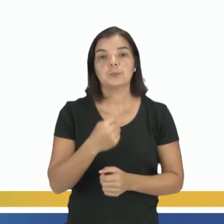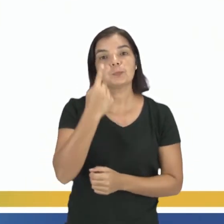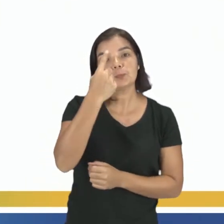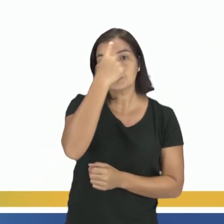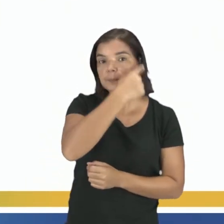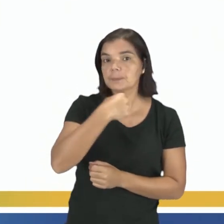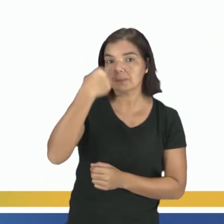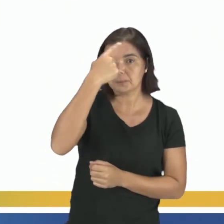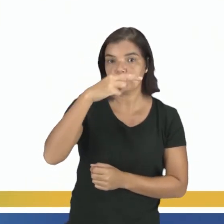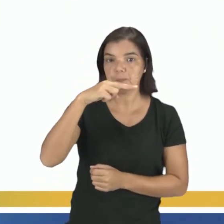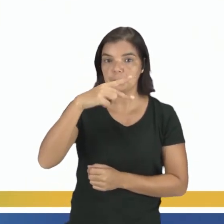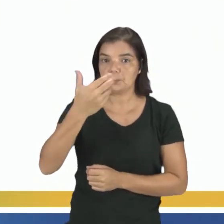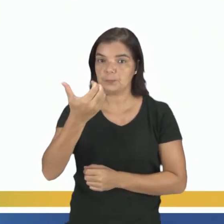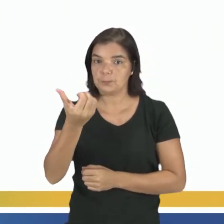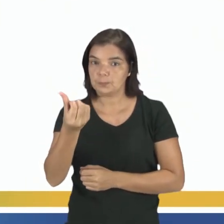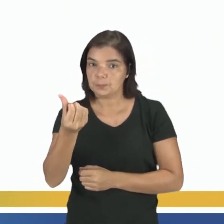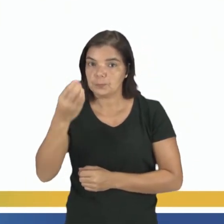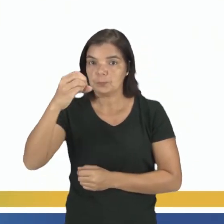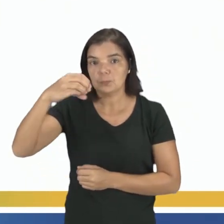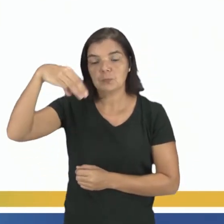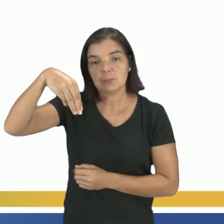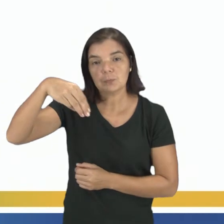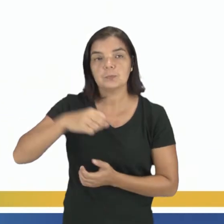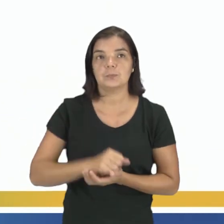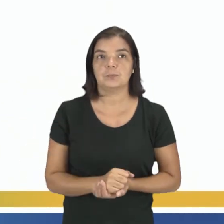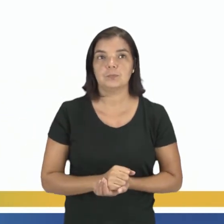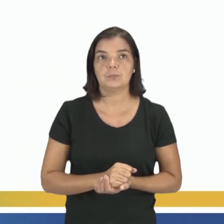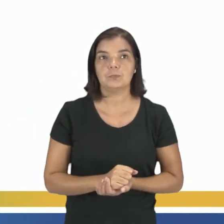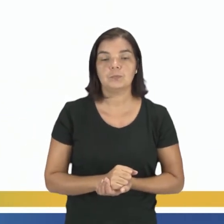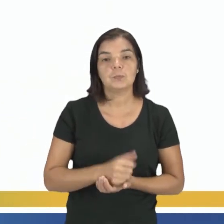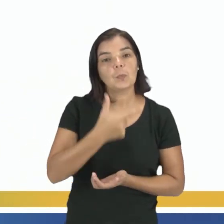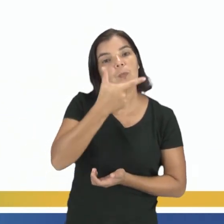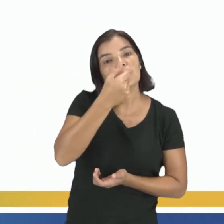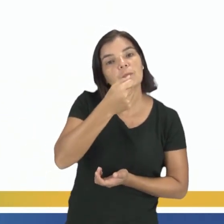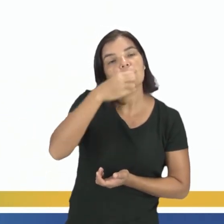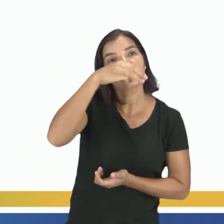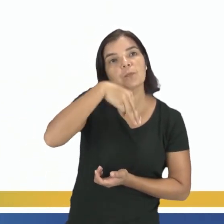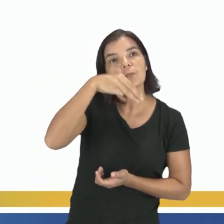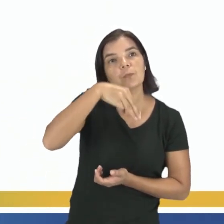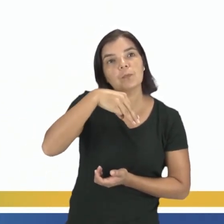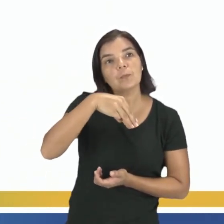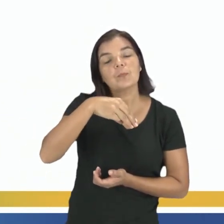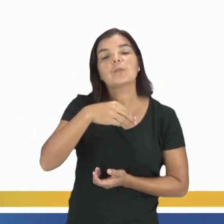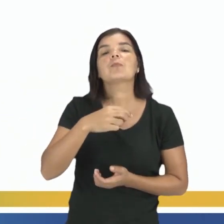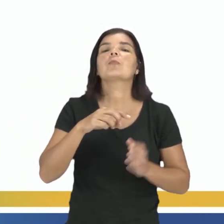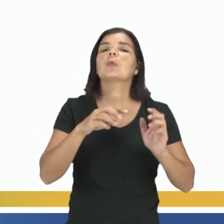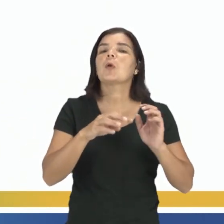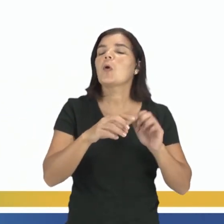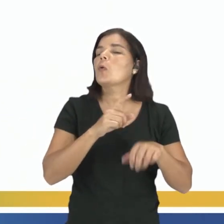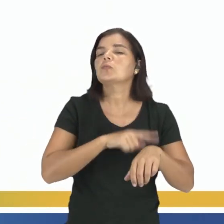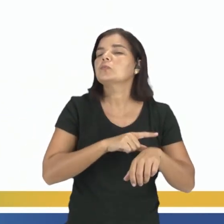hora equivale a 60 minutos. Então, 20 minutos vão equivaler a que